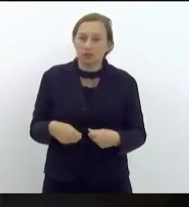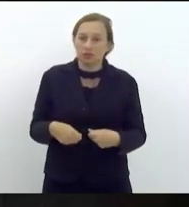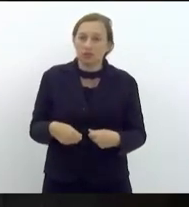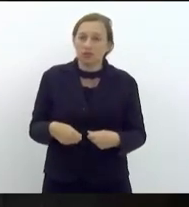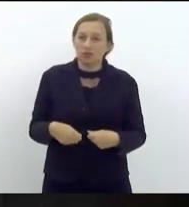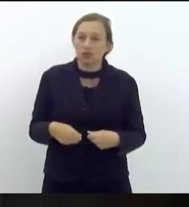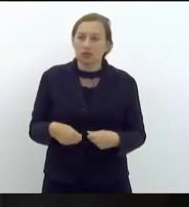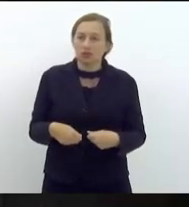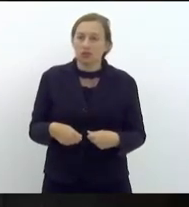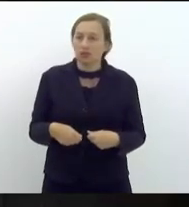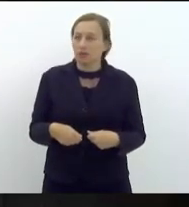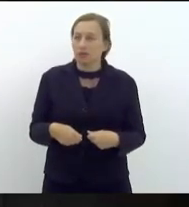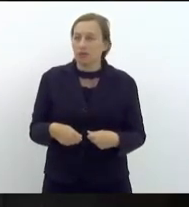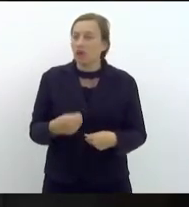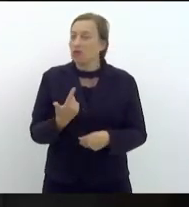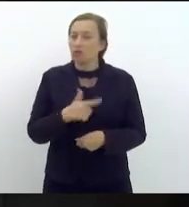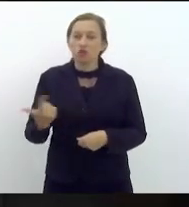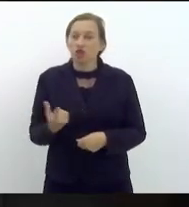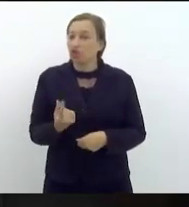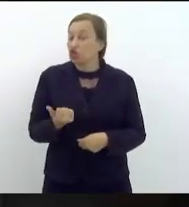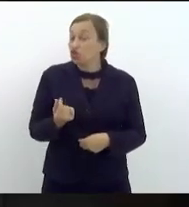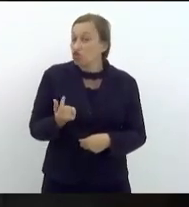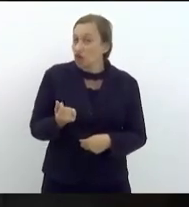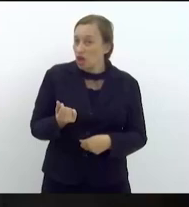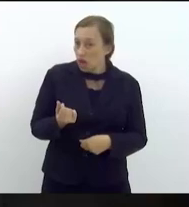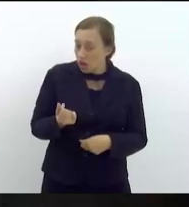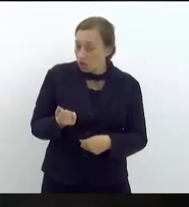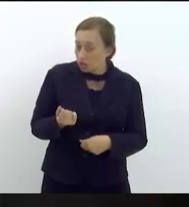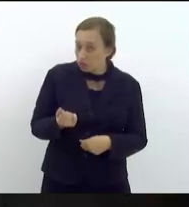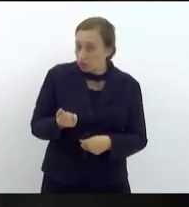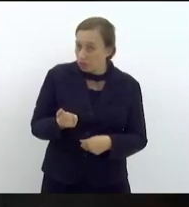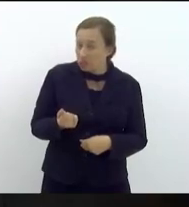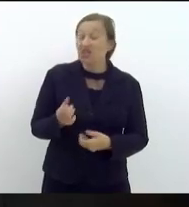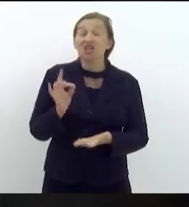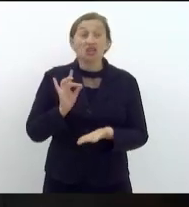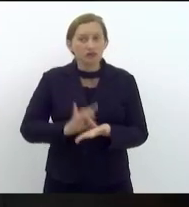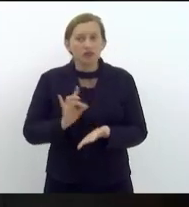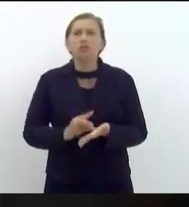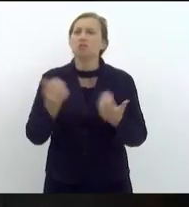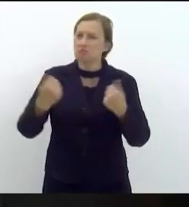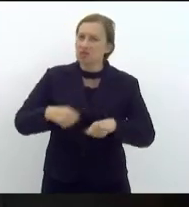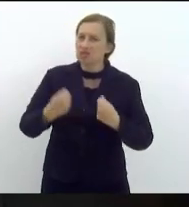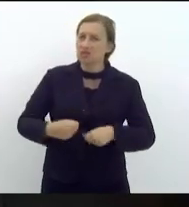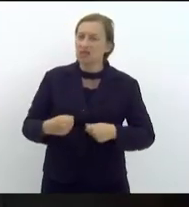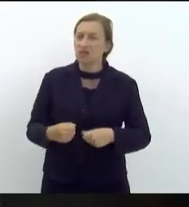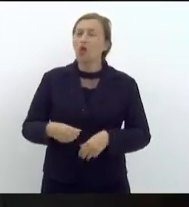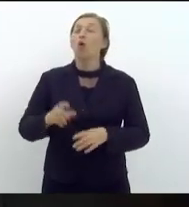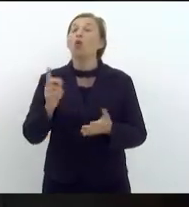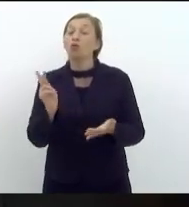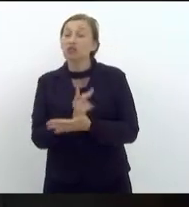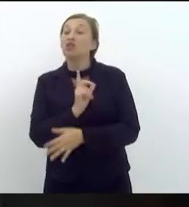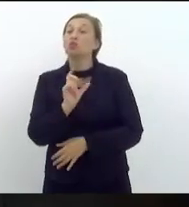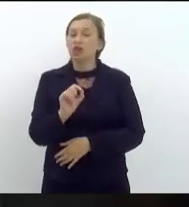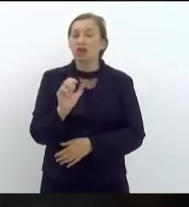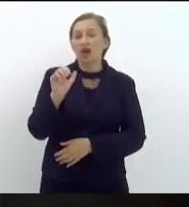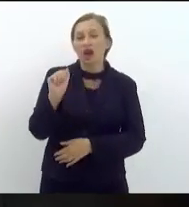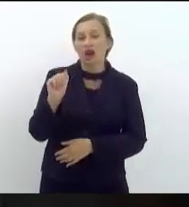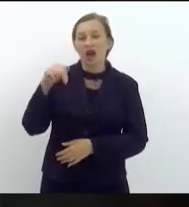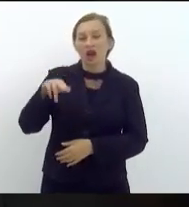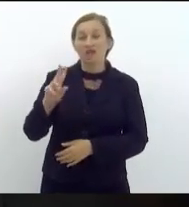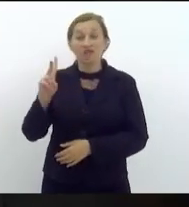programas de complemento de renda etc que realmente precisa disso que acontece Anvisa